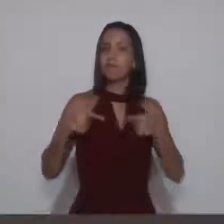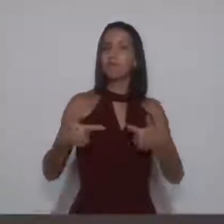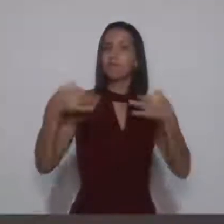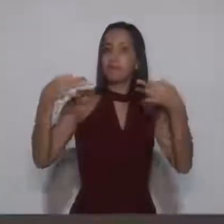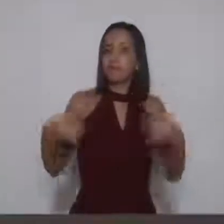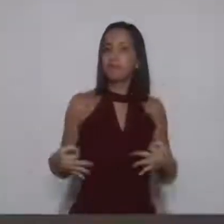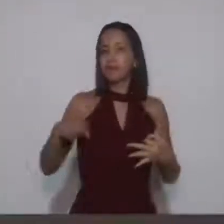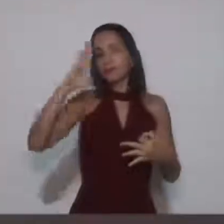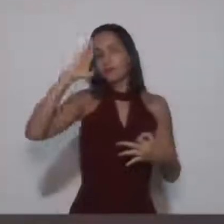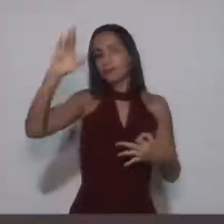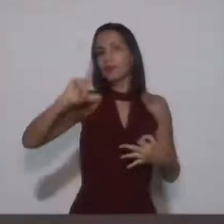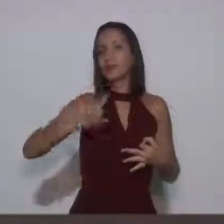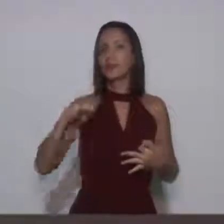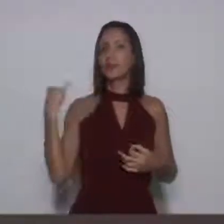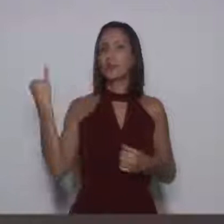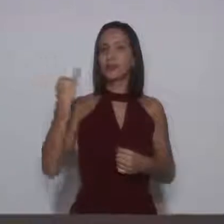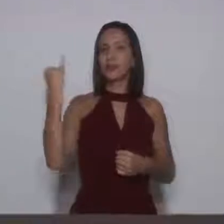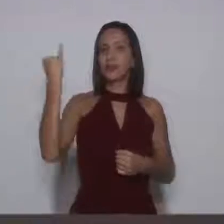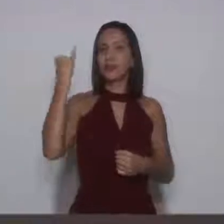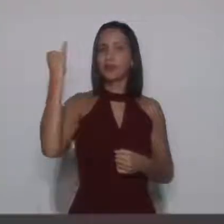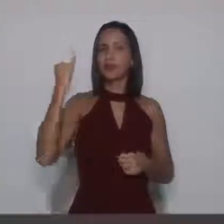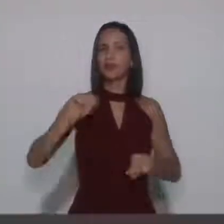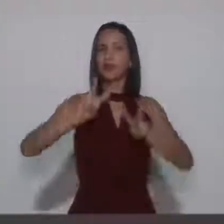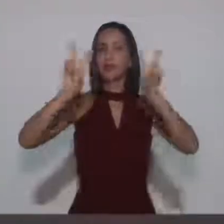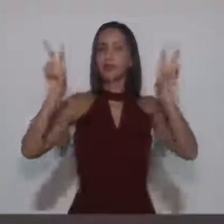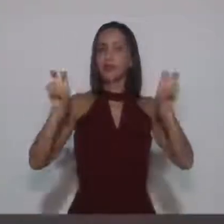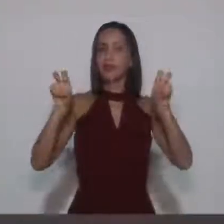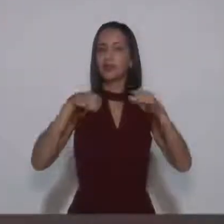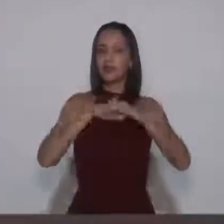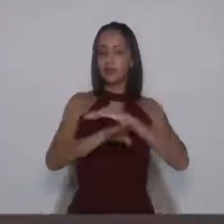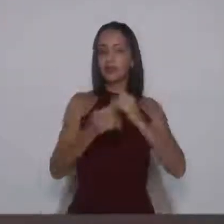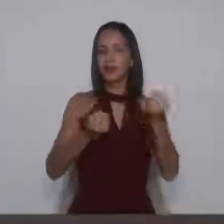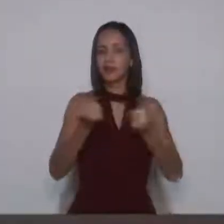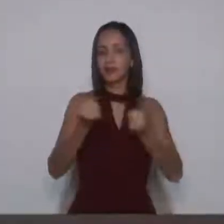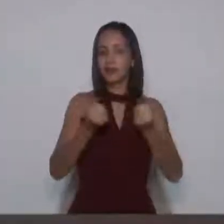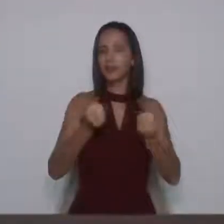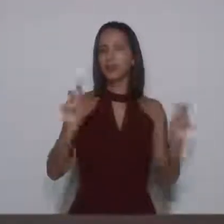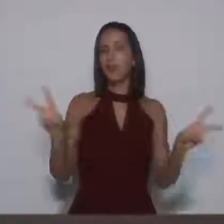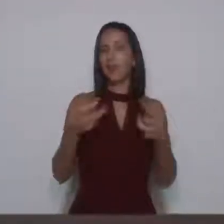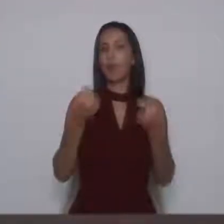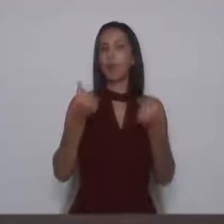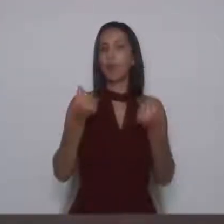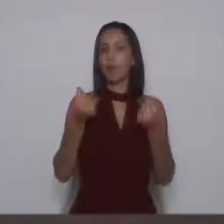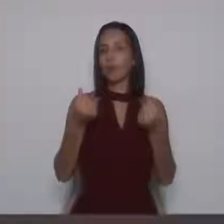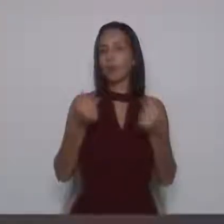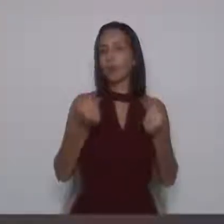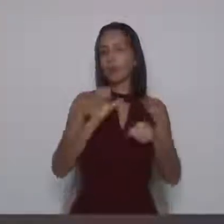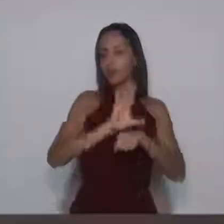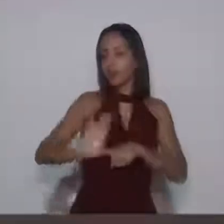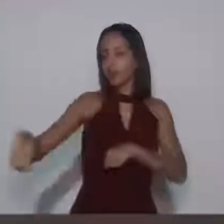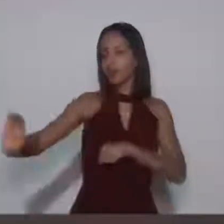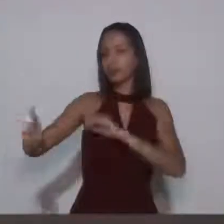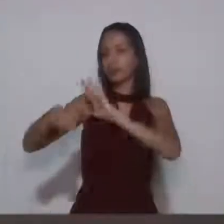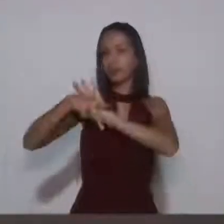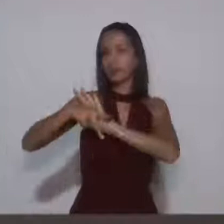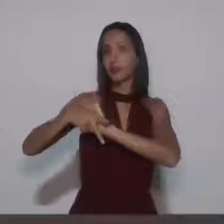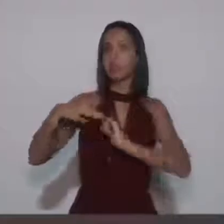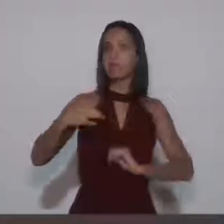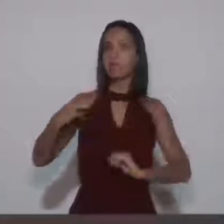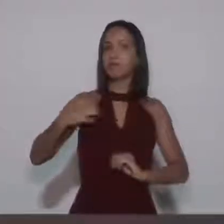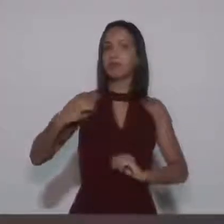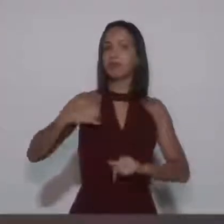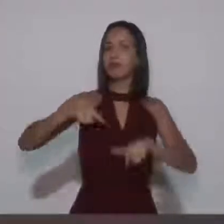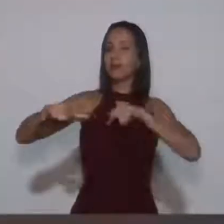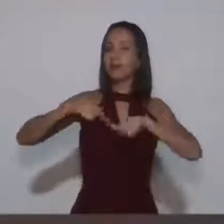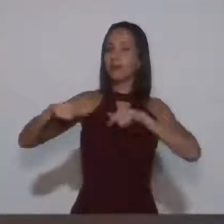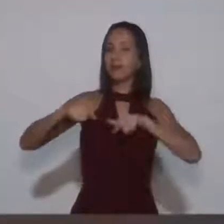nós destaquemos também a importância aqui da questão do estacionamento, né? A verba do estacionamento vai para as entidades, com os voluntários trabalhando.